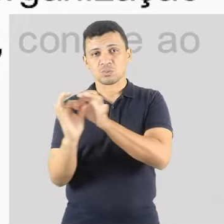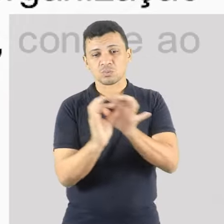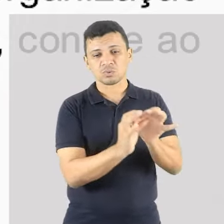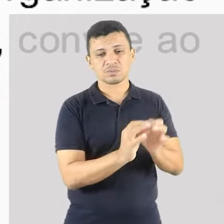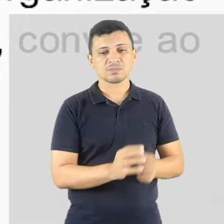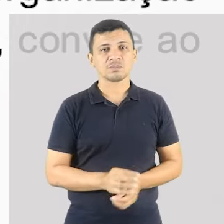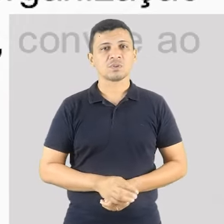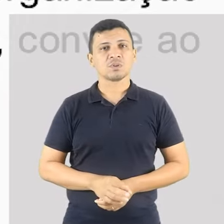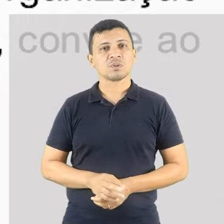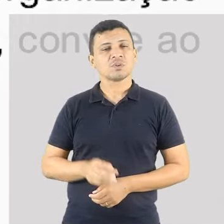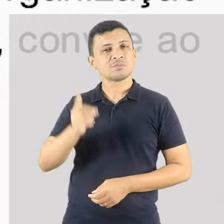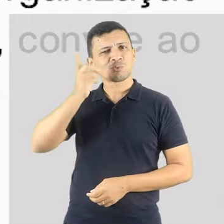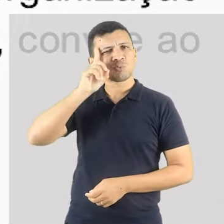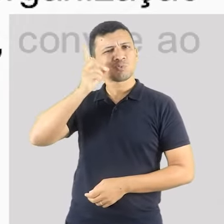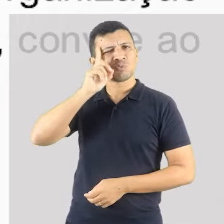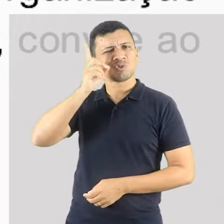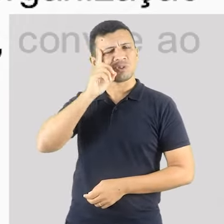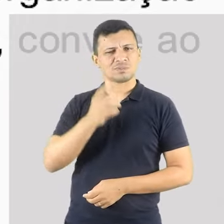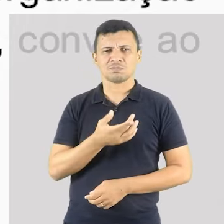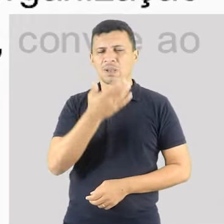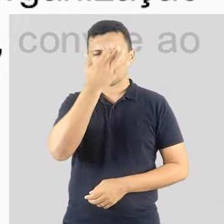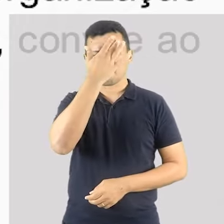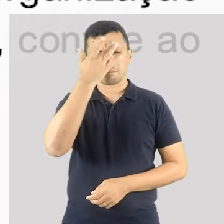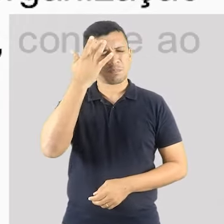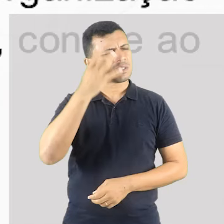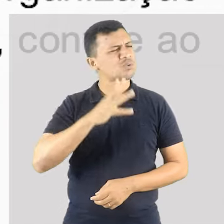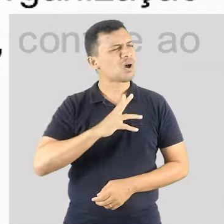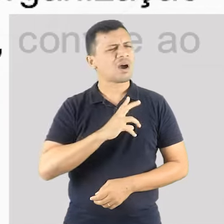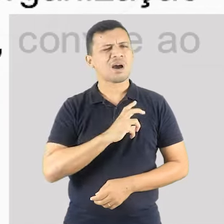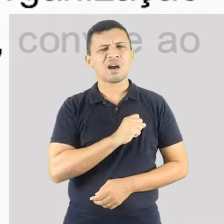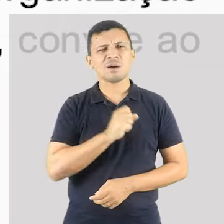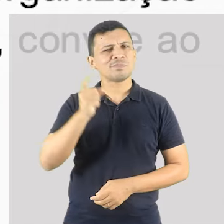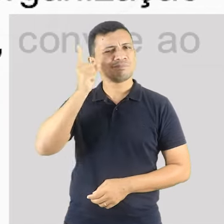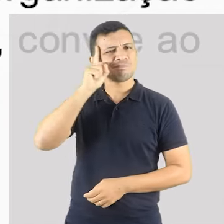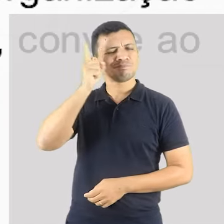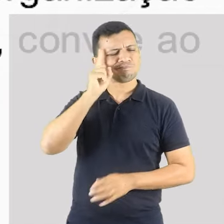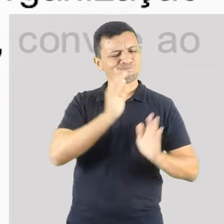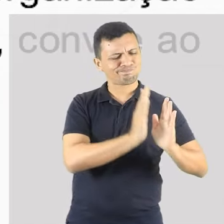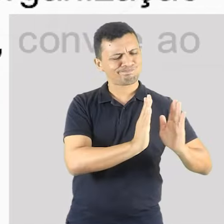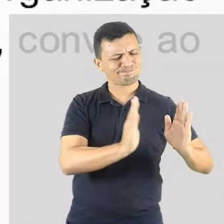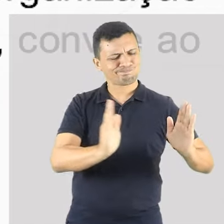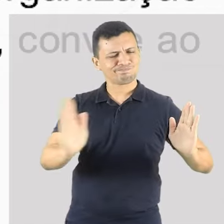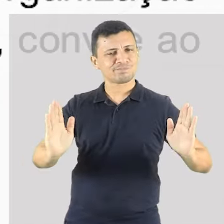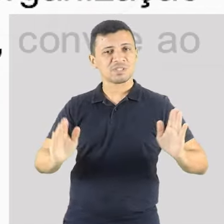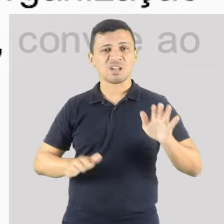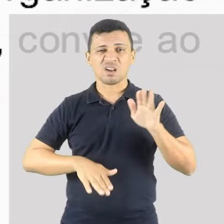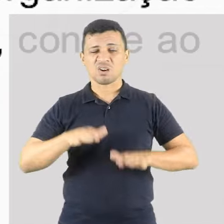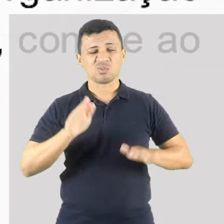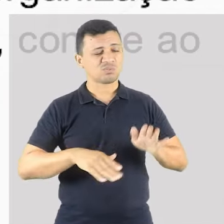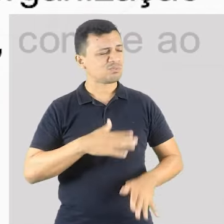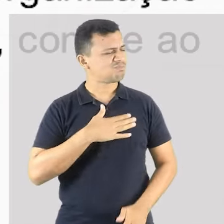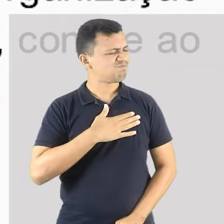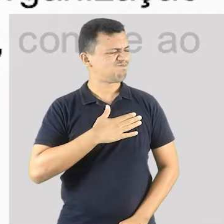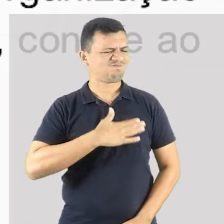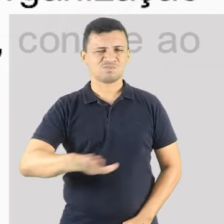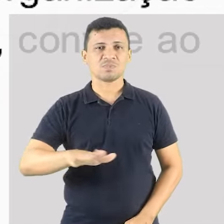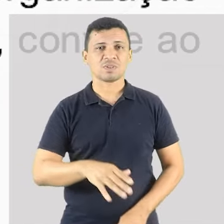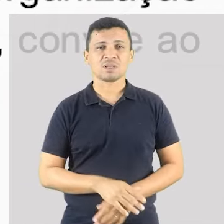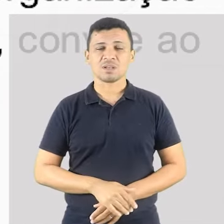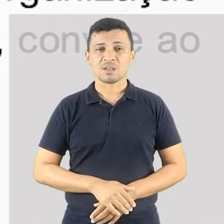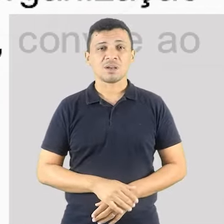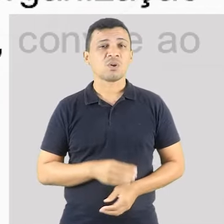aqui ó rotina há pessoas que amam a rotina outras que verdadeiramente abominam para as